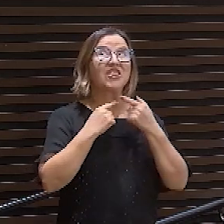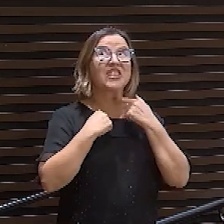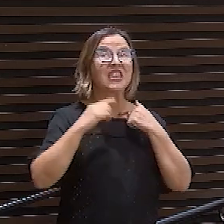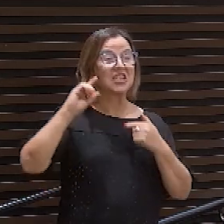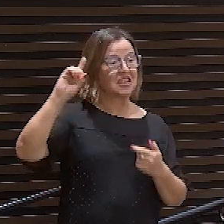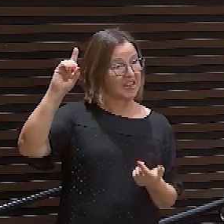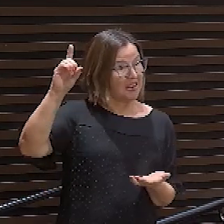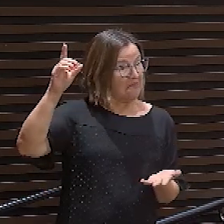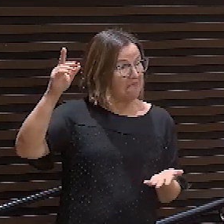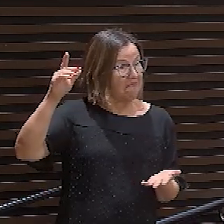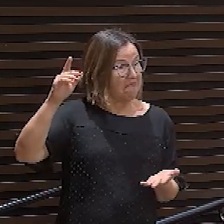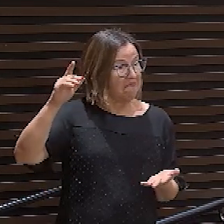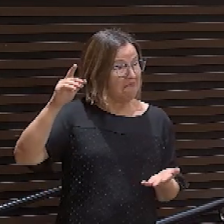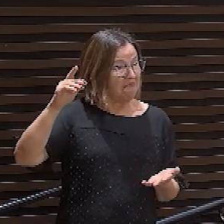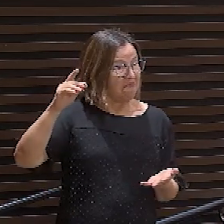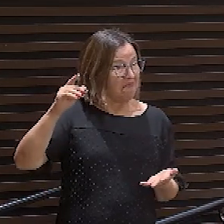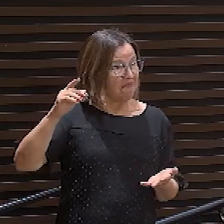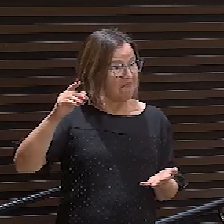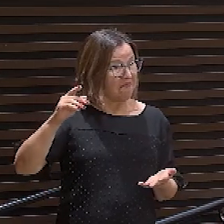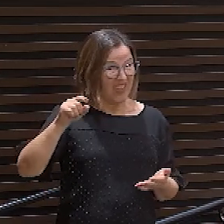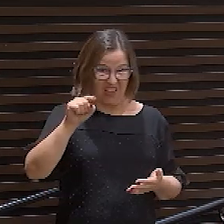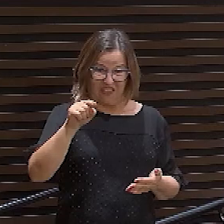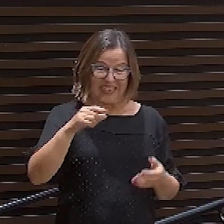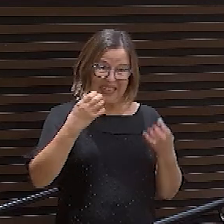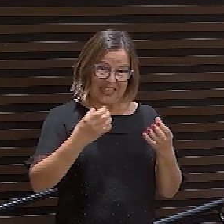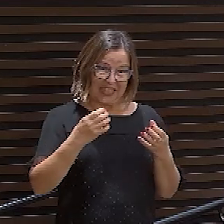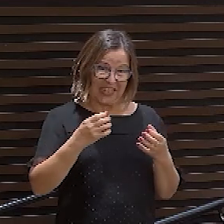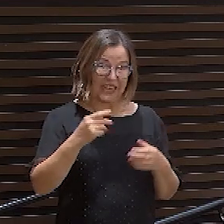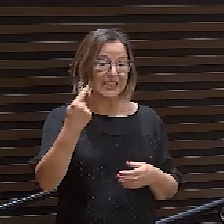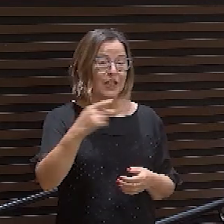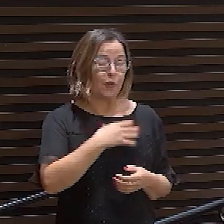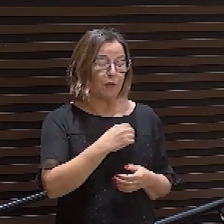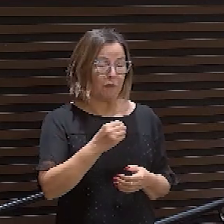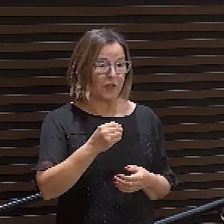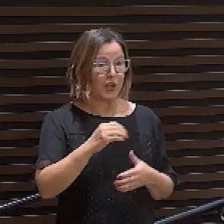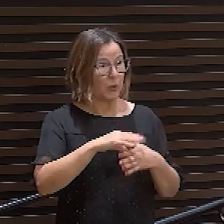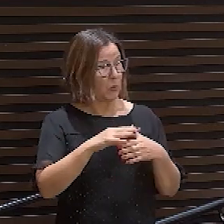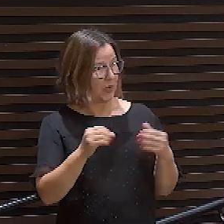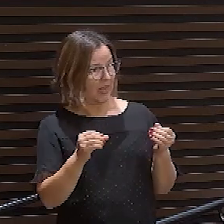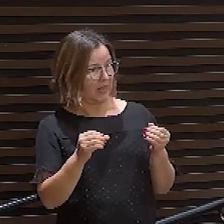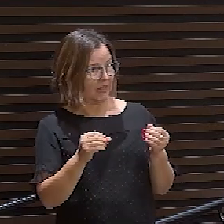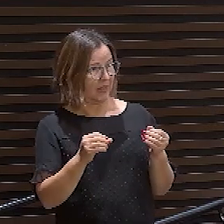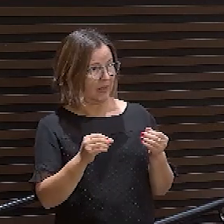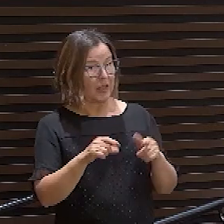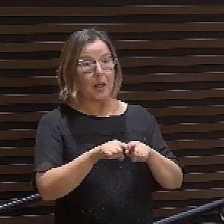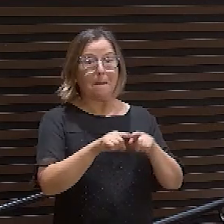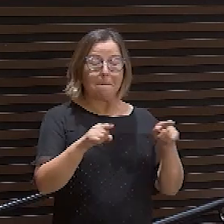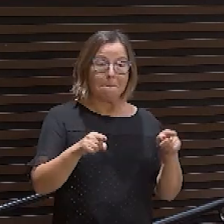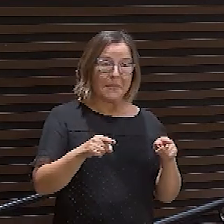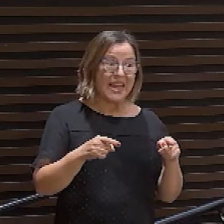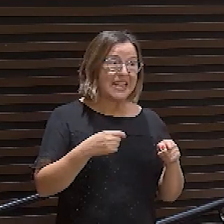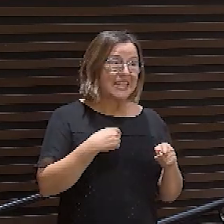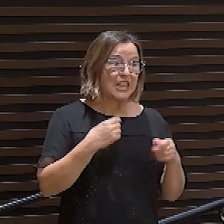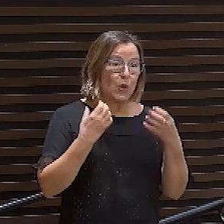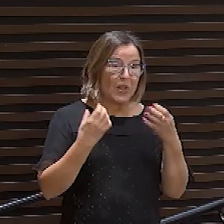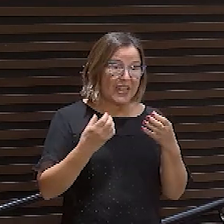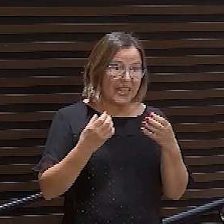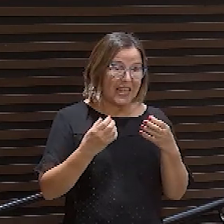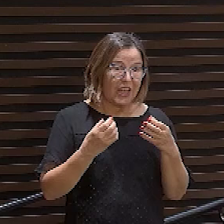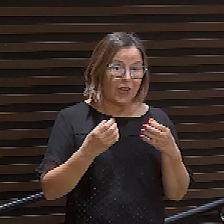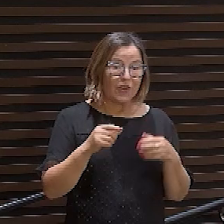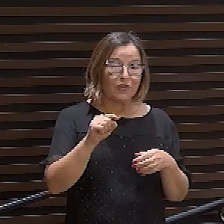A senhora quer que ele seja curado, e eu estou querendo fazer que a senhora entregue para Deus fazer o que Ele quer.